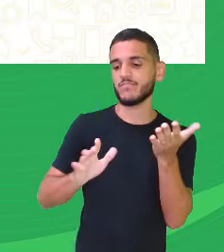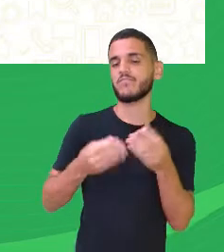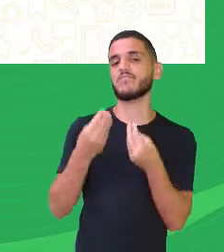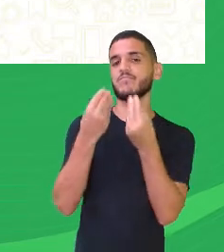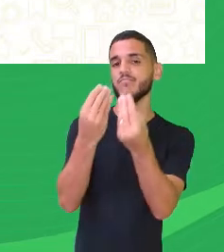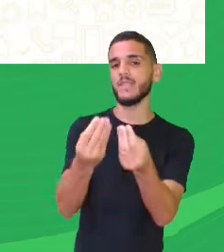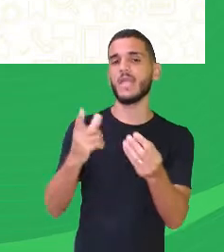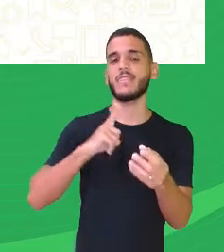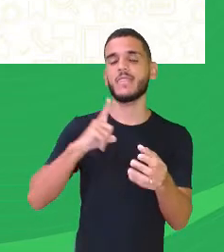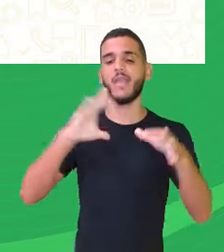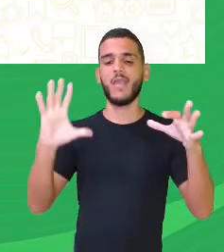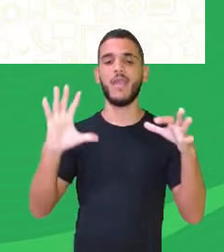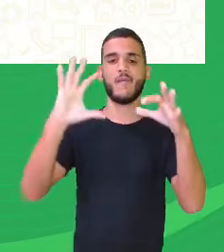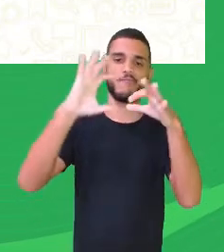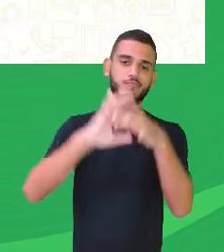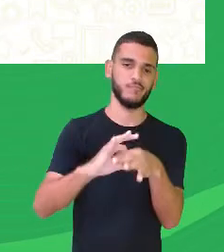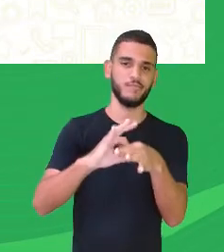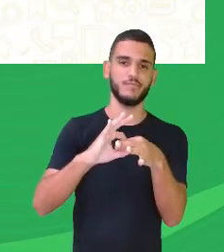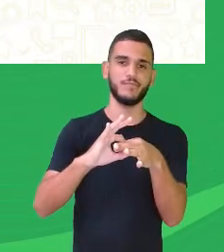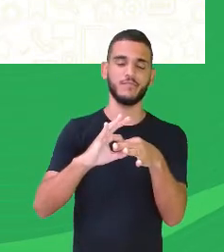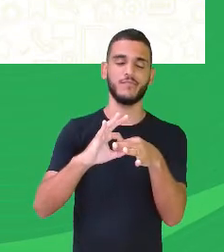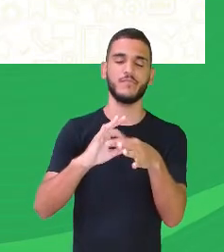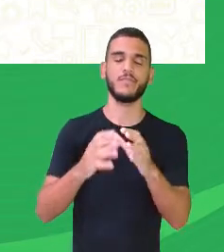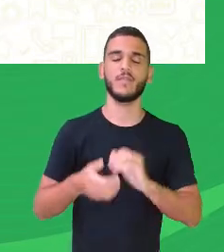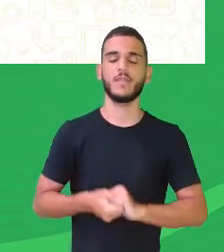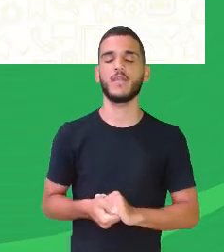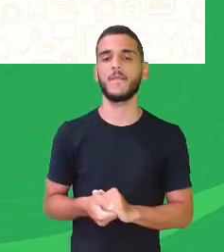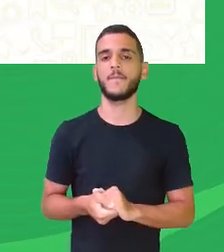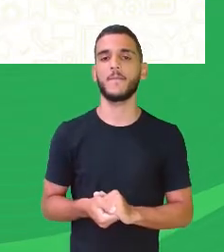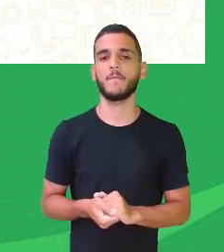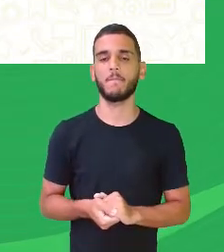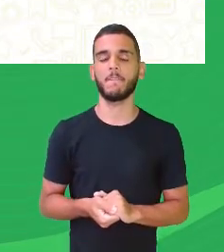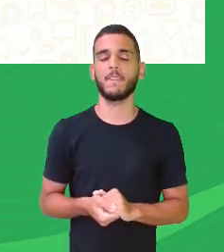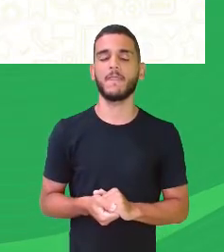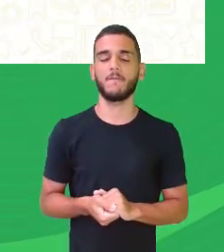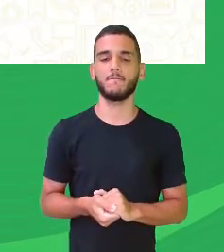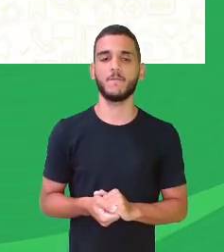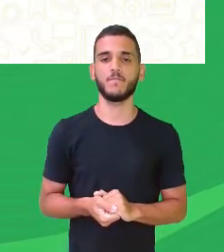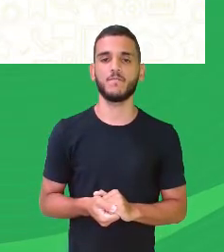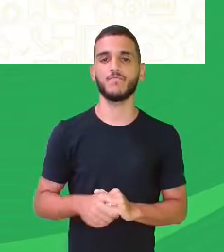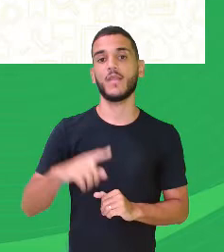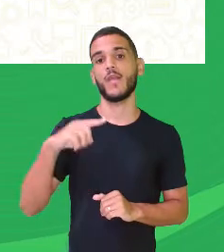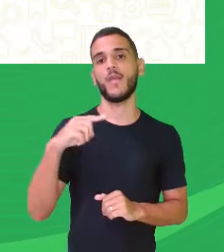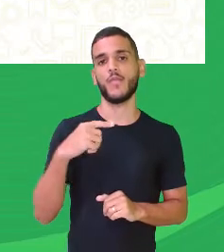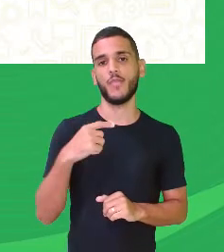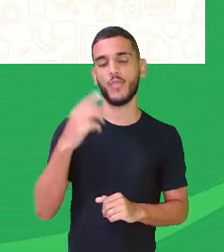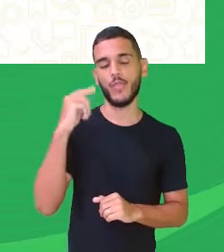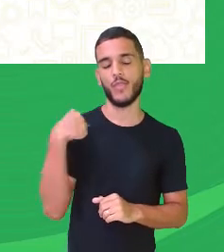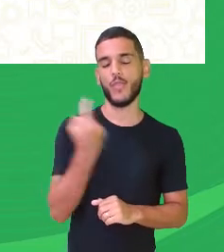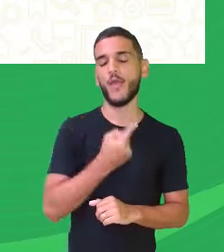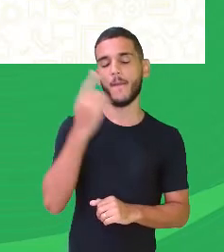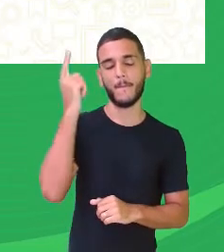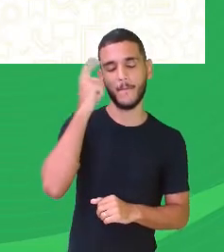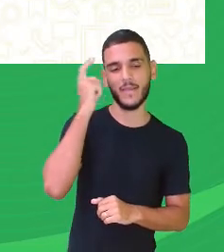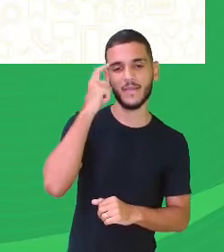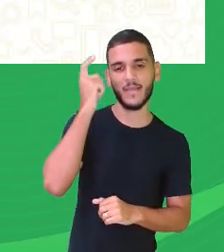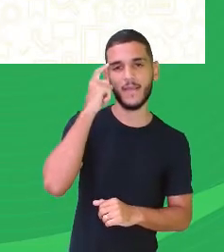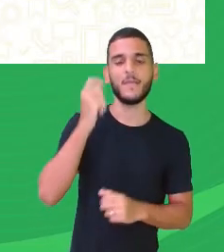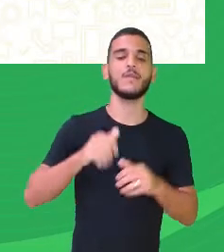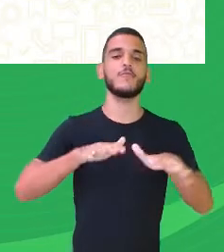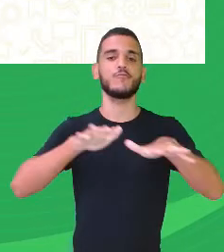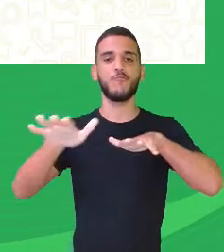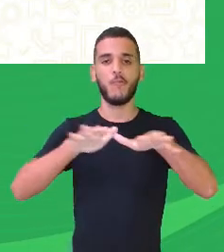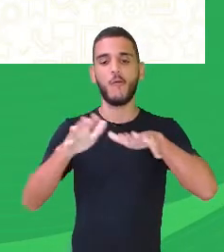estão integradas em aspectos do desenvolvimento geral, do desenvolvimento global. E aí a gente vem sempre discutindo